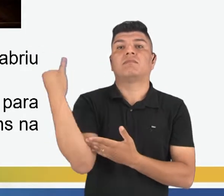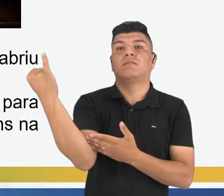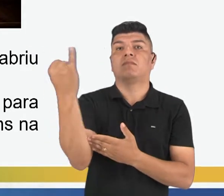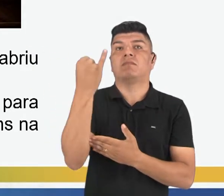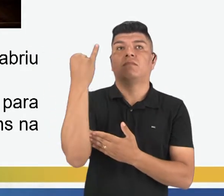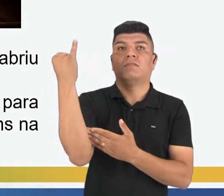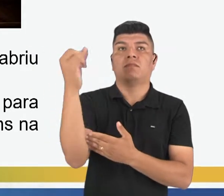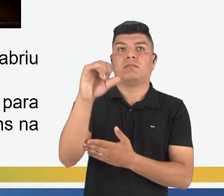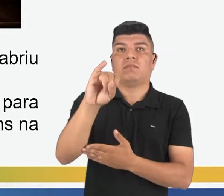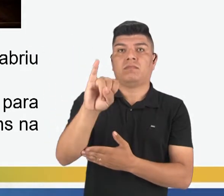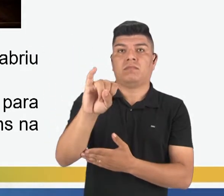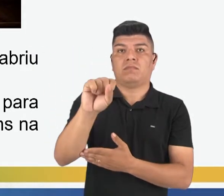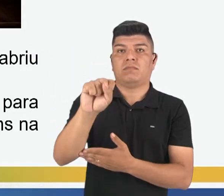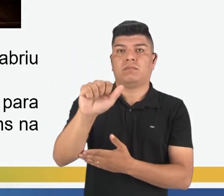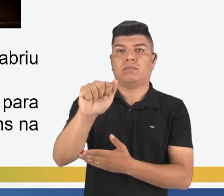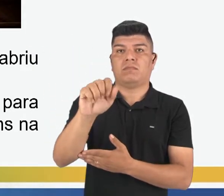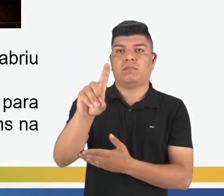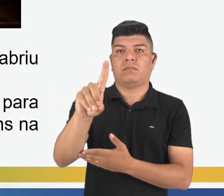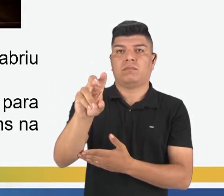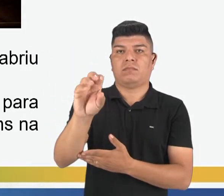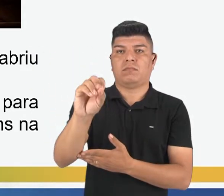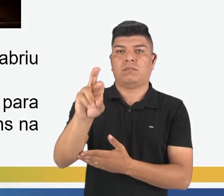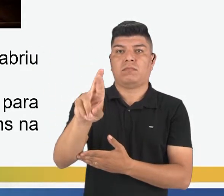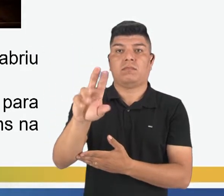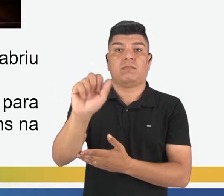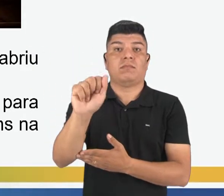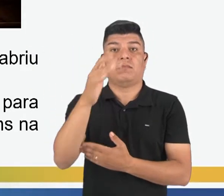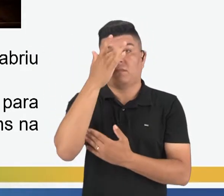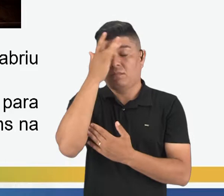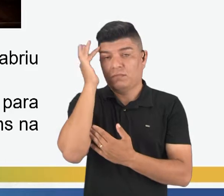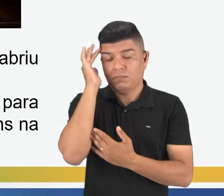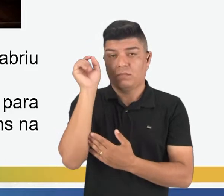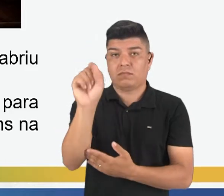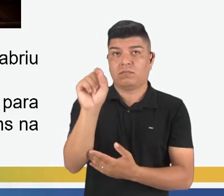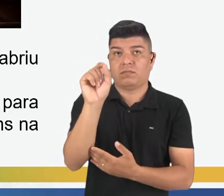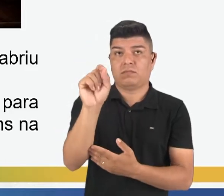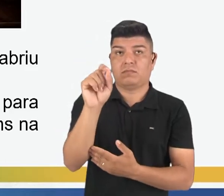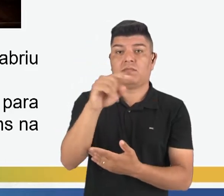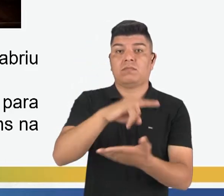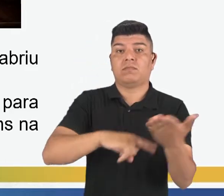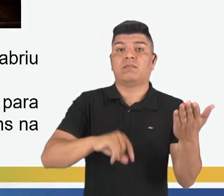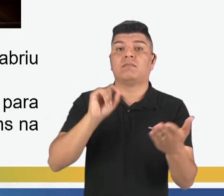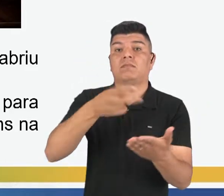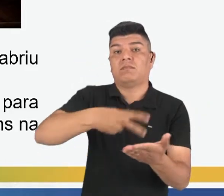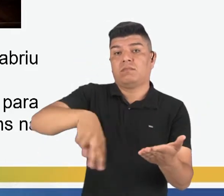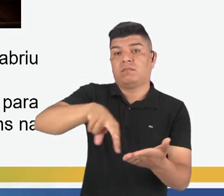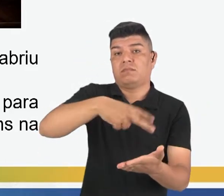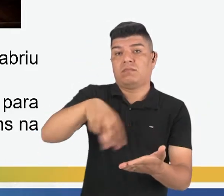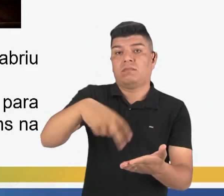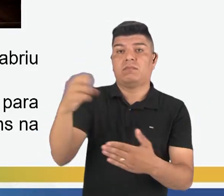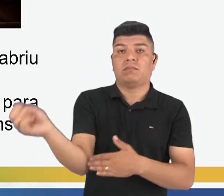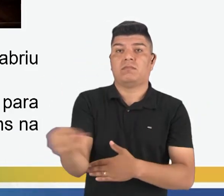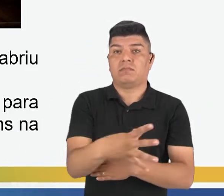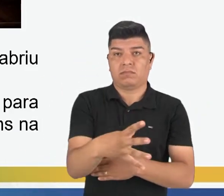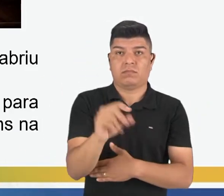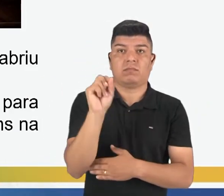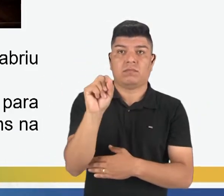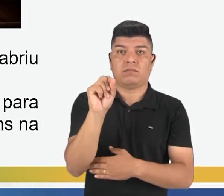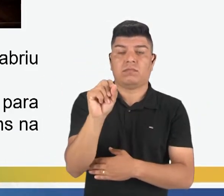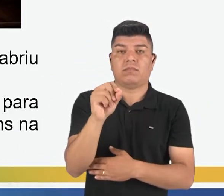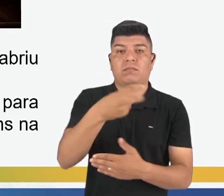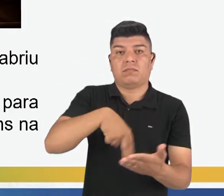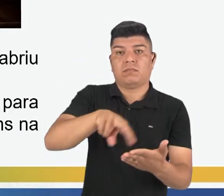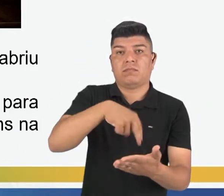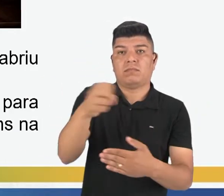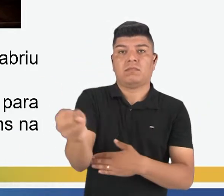importante que é Isadora Duncan. Ela é uma pessoa que vai fazer alguns tratados da dança moderna, e ela vai dizer que a dança